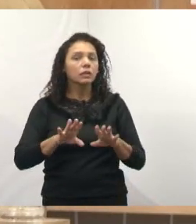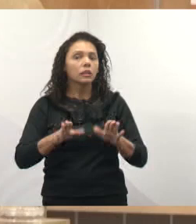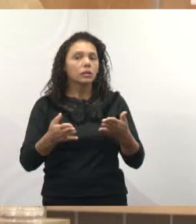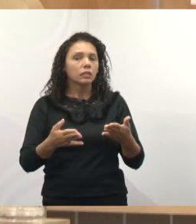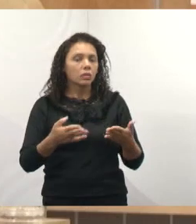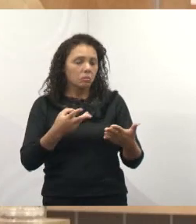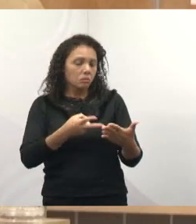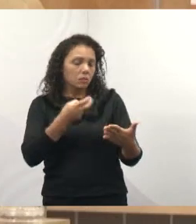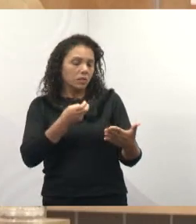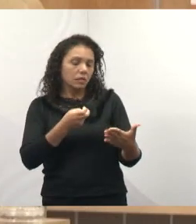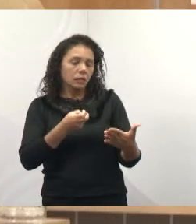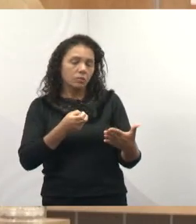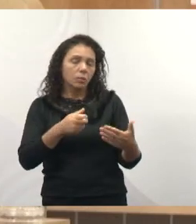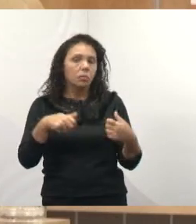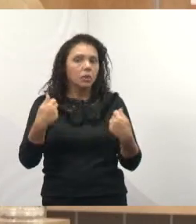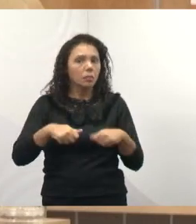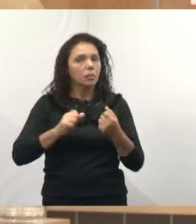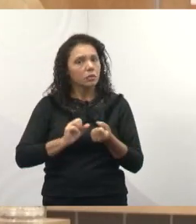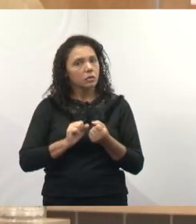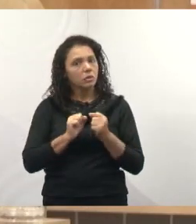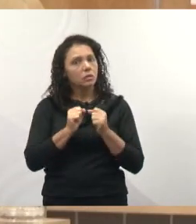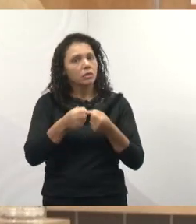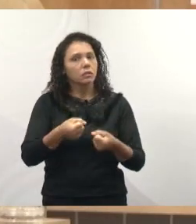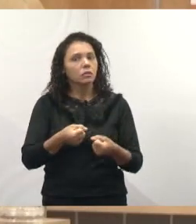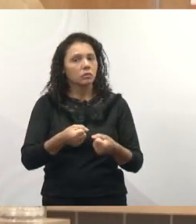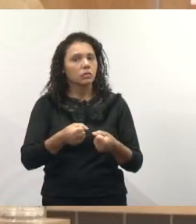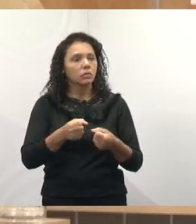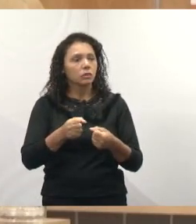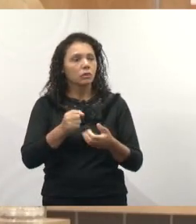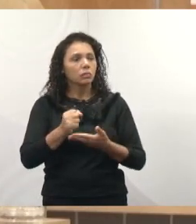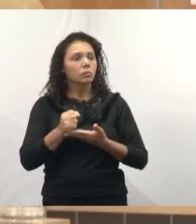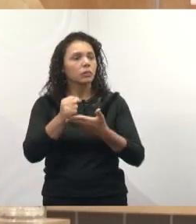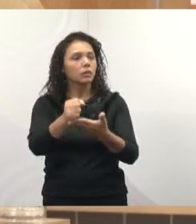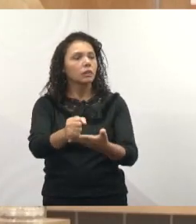driblar essa pandemia e salvar mais vidas aqui no município.